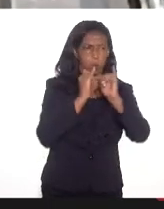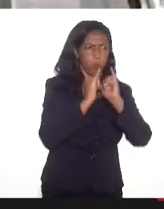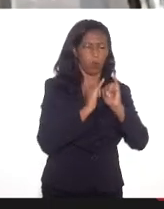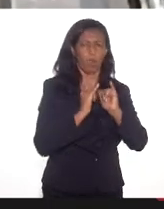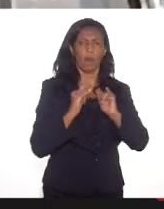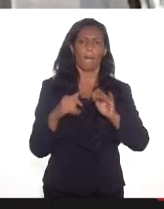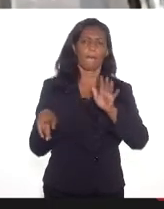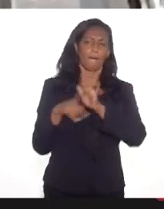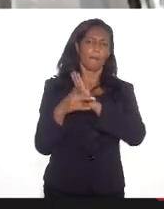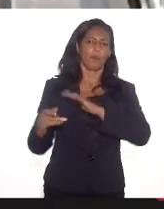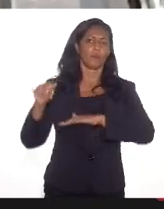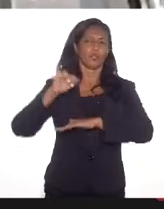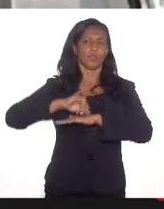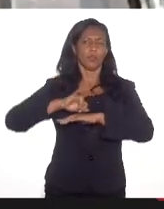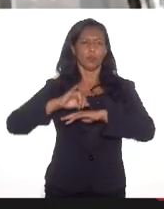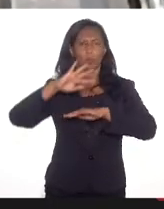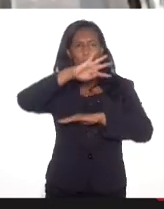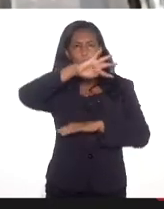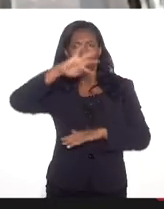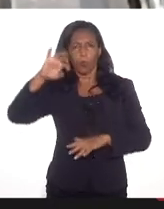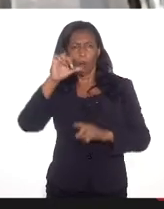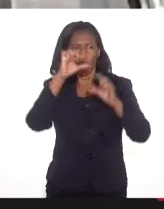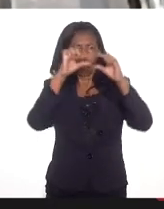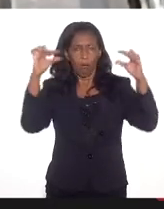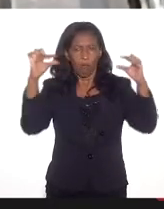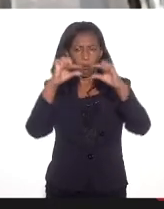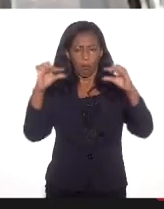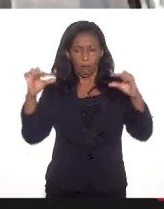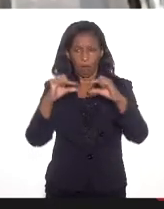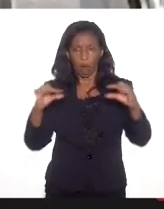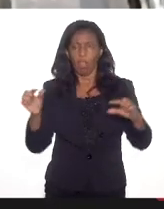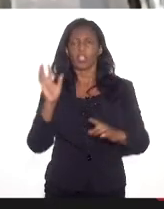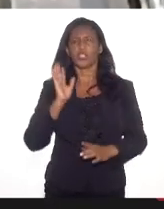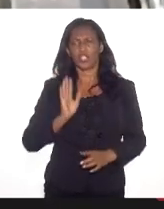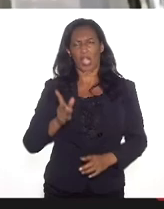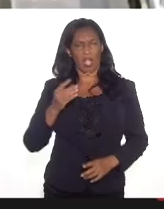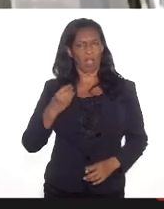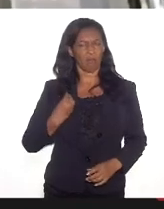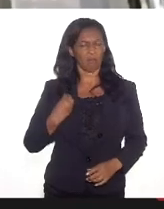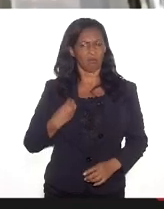estado do Rio de Janeiro né já que vivemos uma uma completa